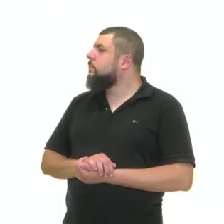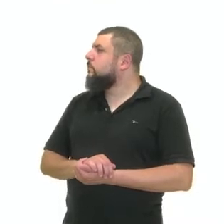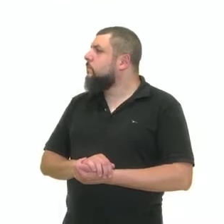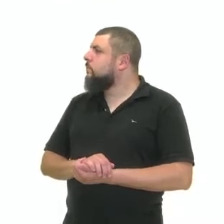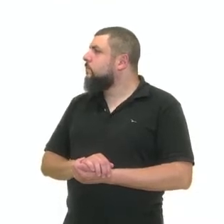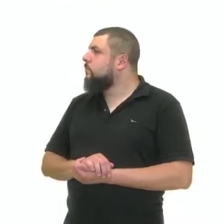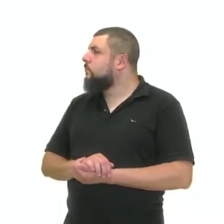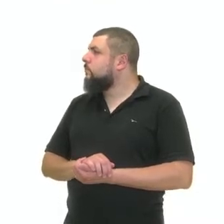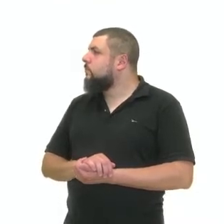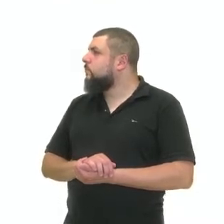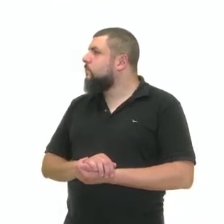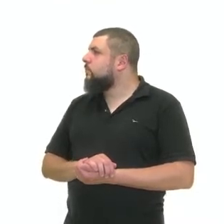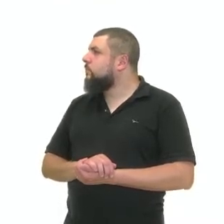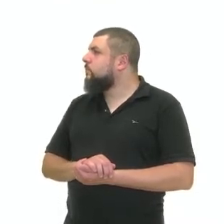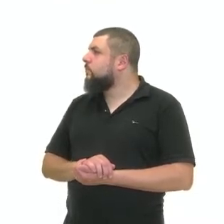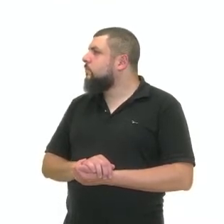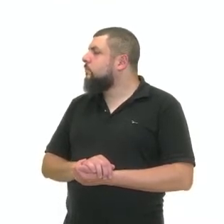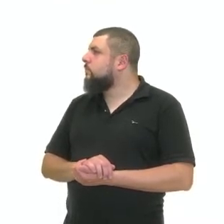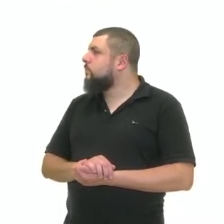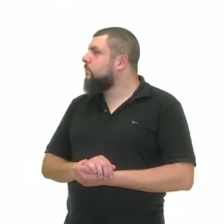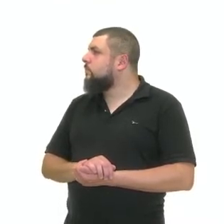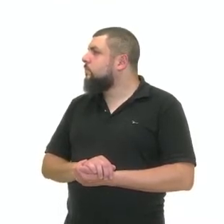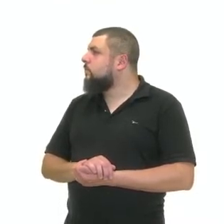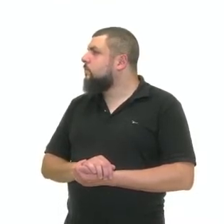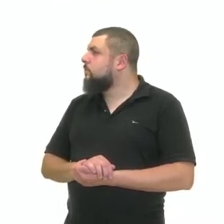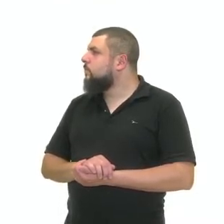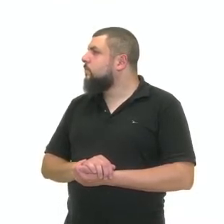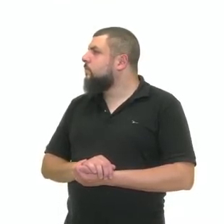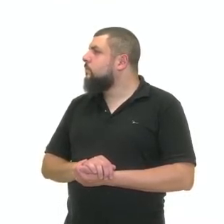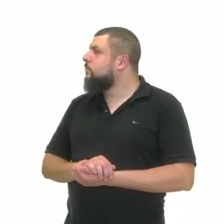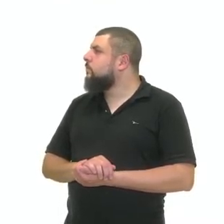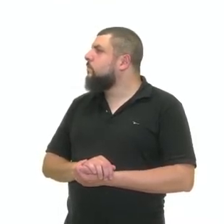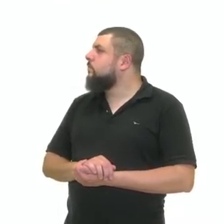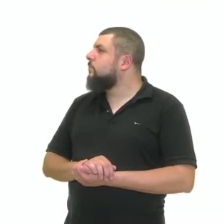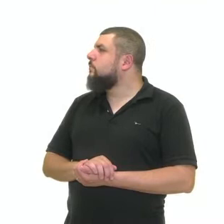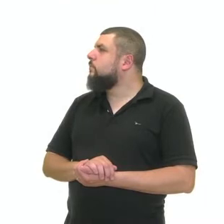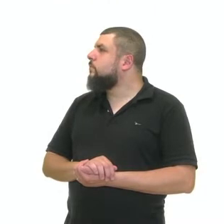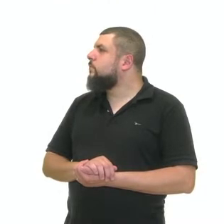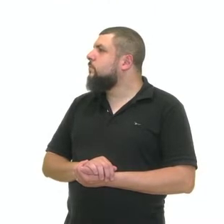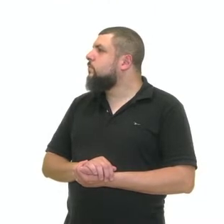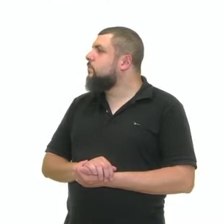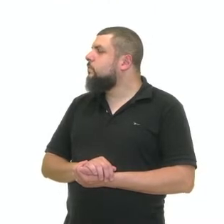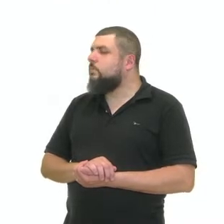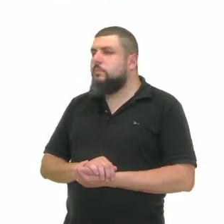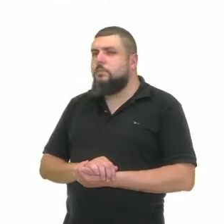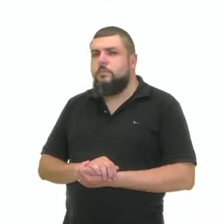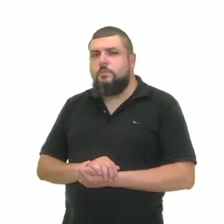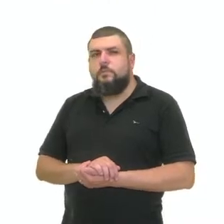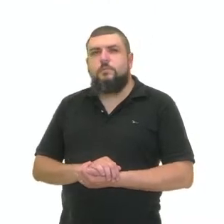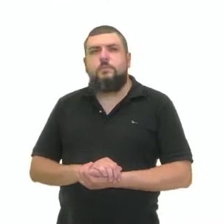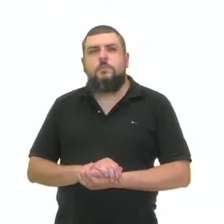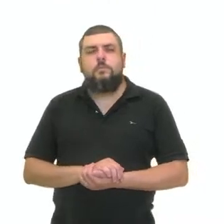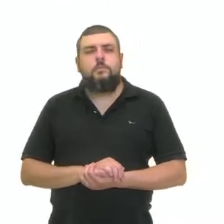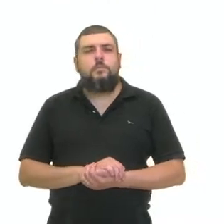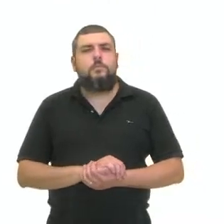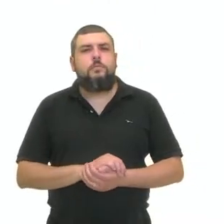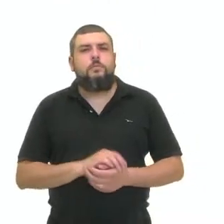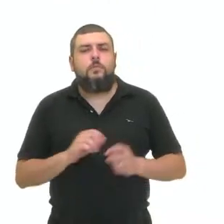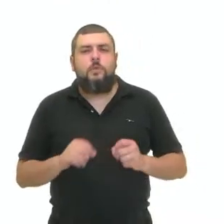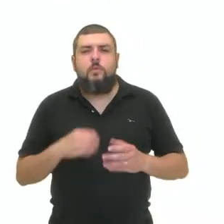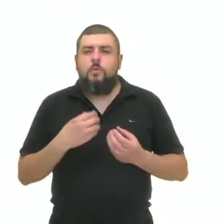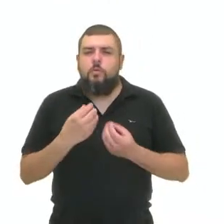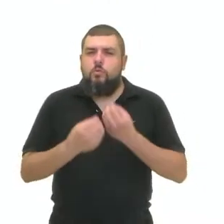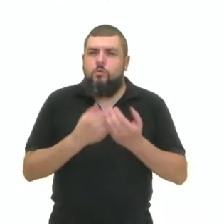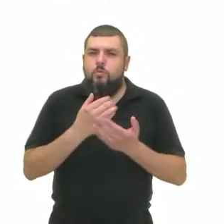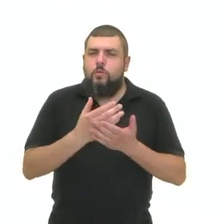um século mais tarde gatinho enclaves em Bombaim madrasta e Calcutá o início